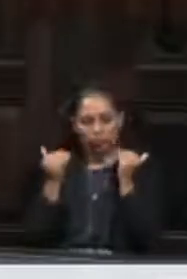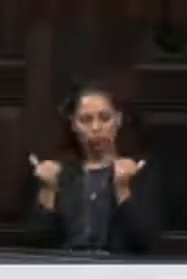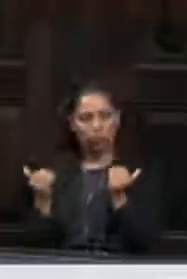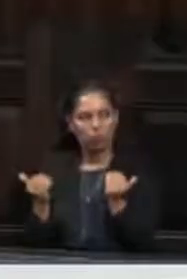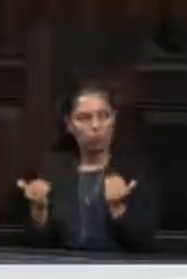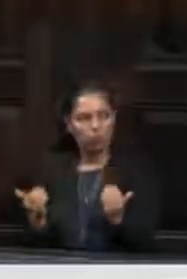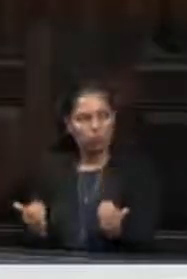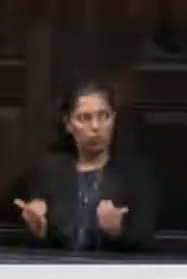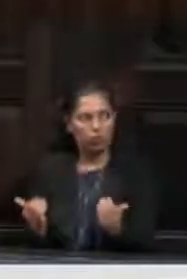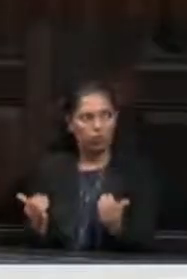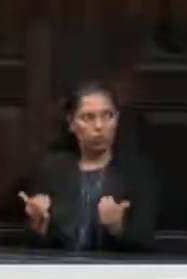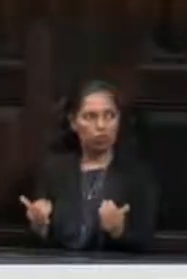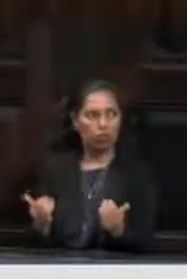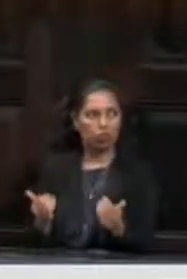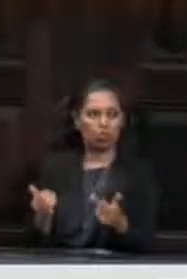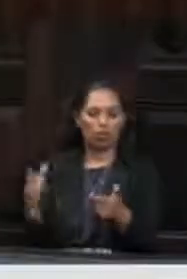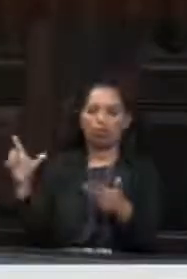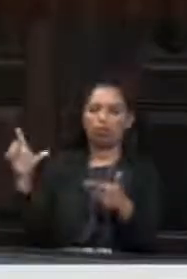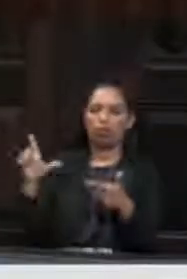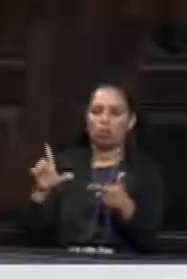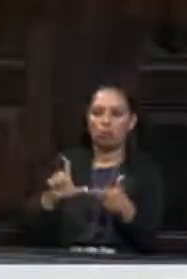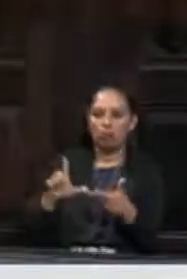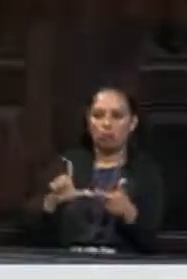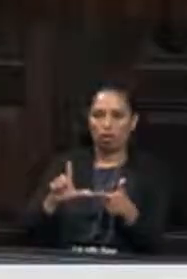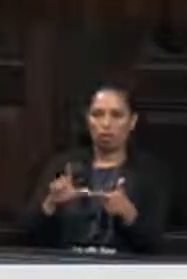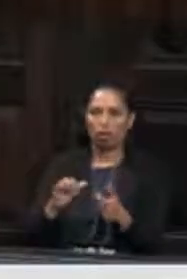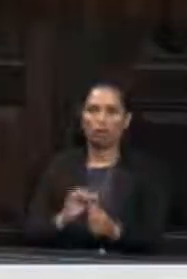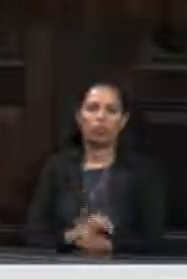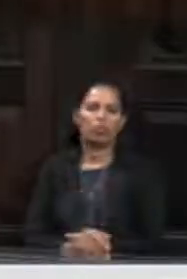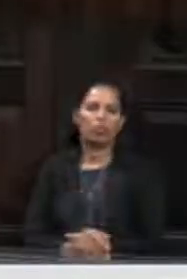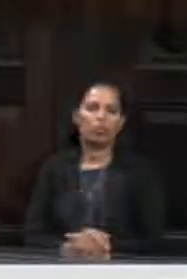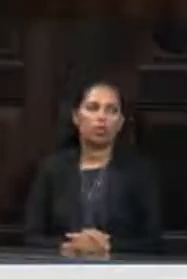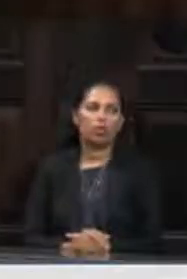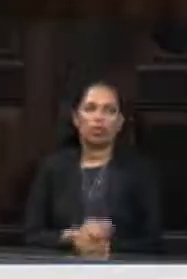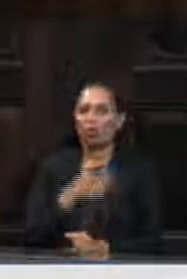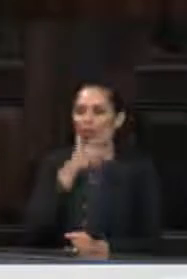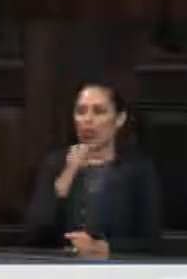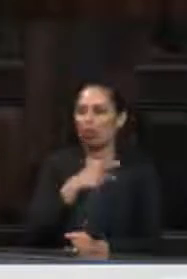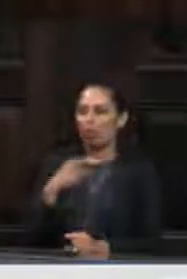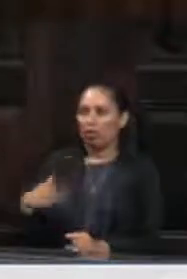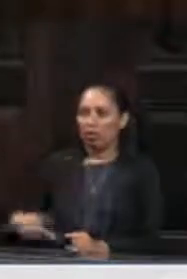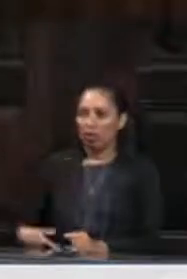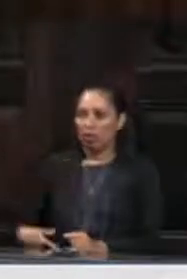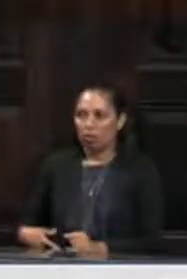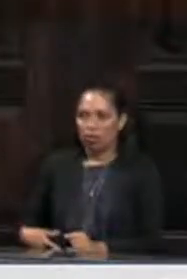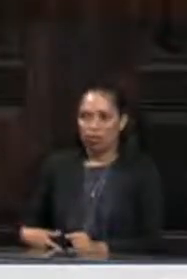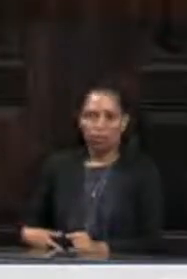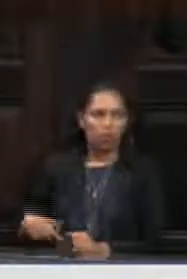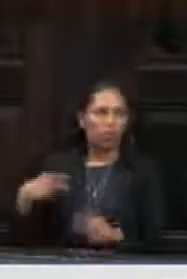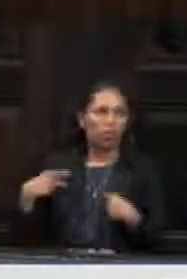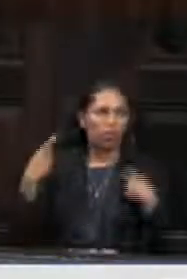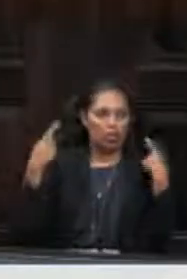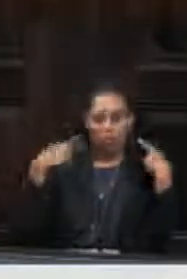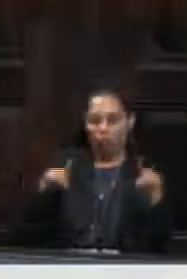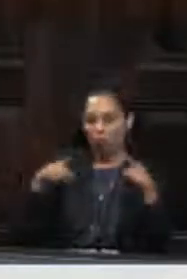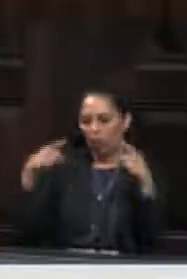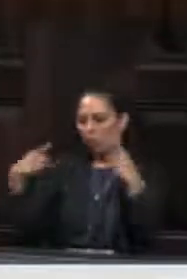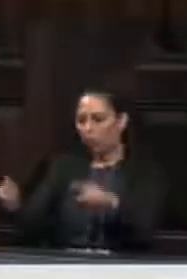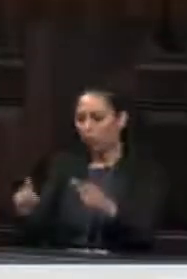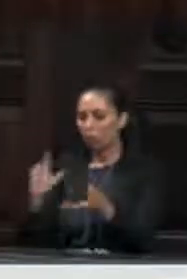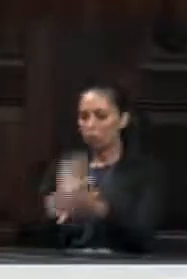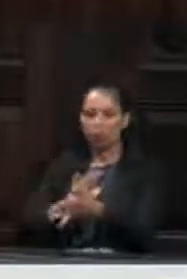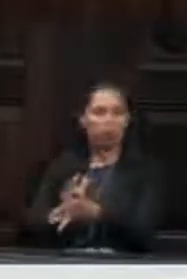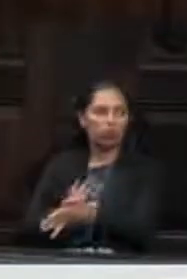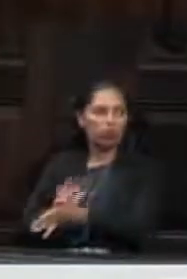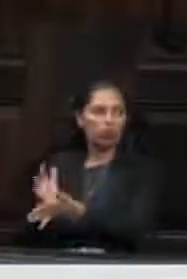função do legislador. Senhor presidente, sou contra qualquer forma de